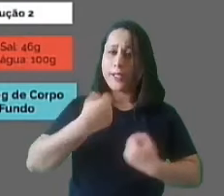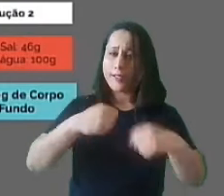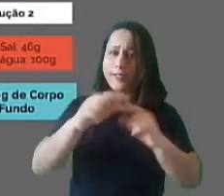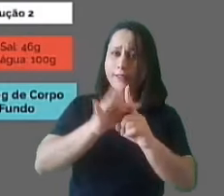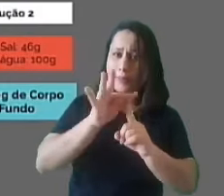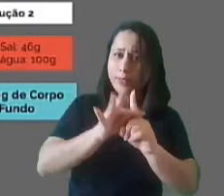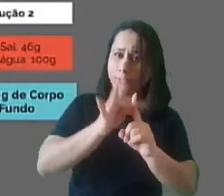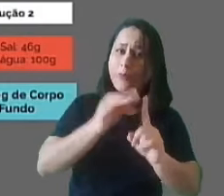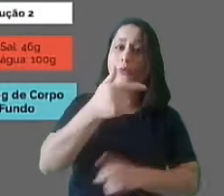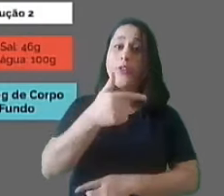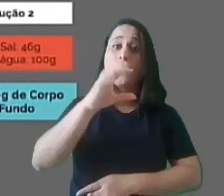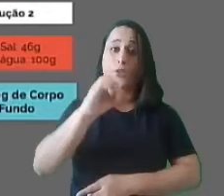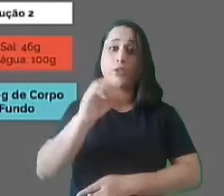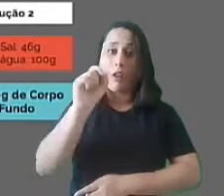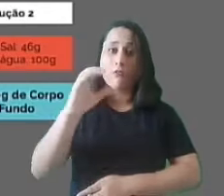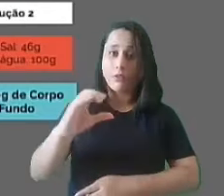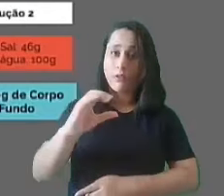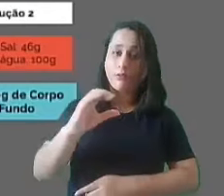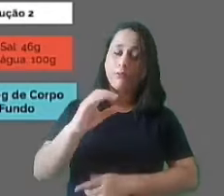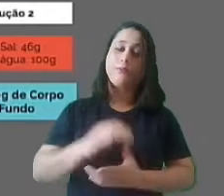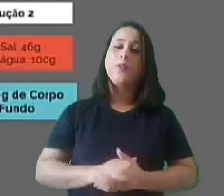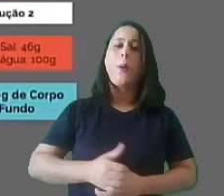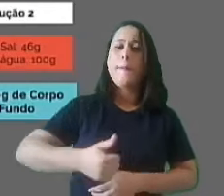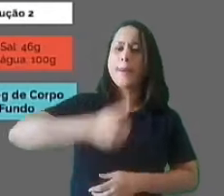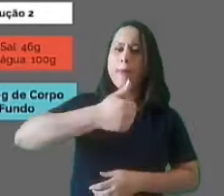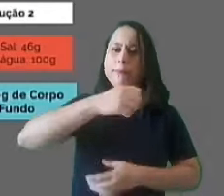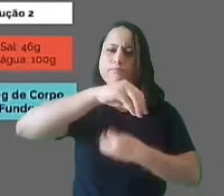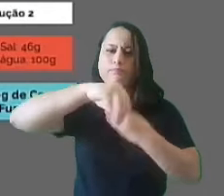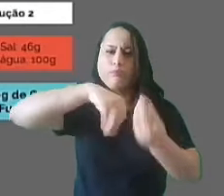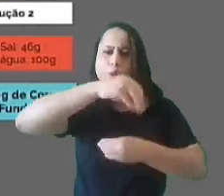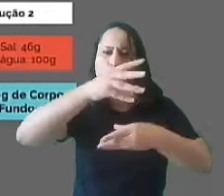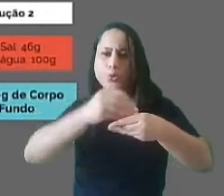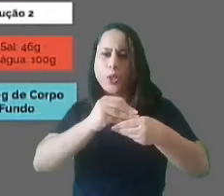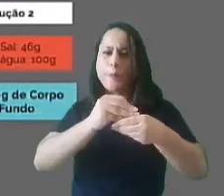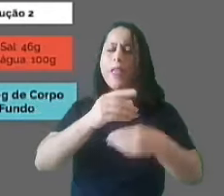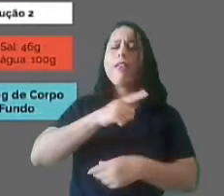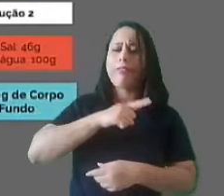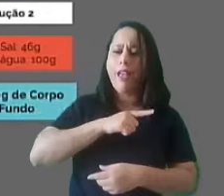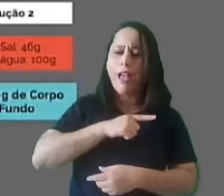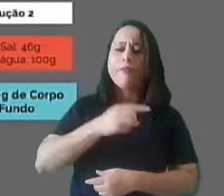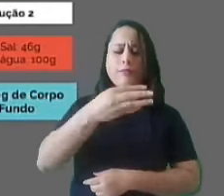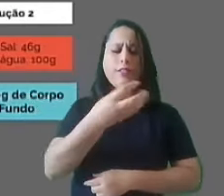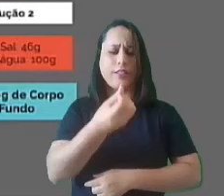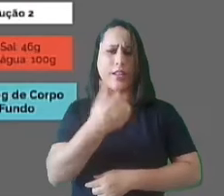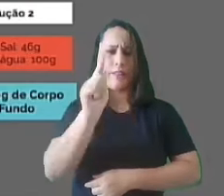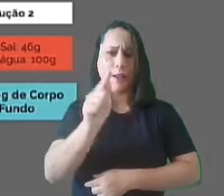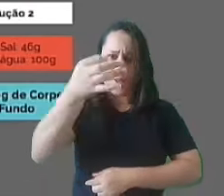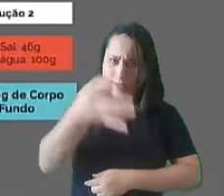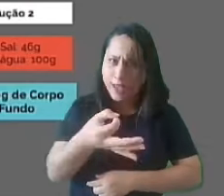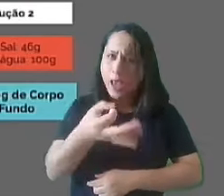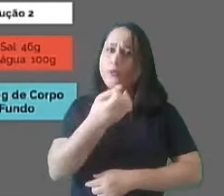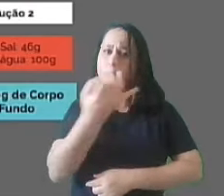A 20 graus Celsius de temperatura. Numa primeira solução, você